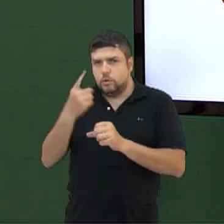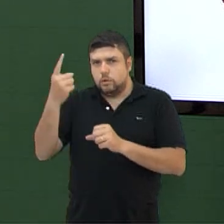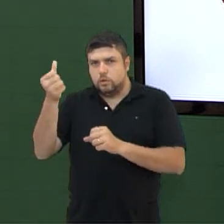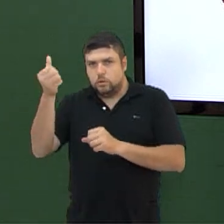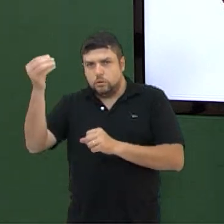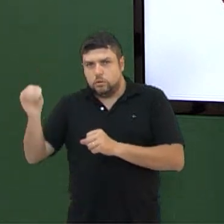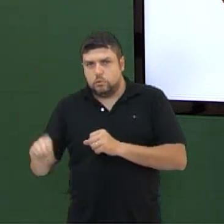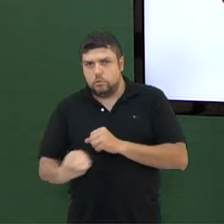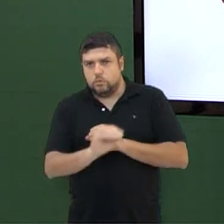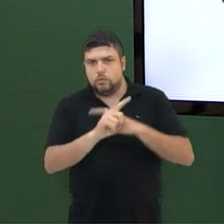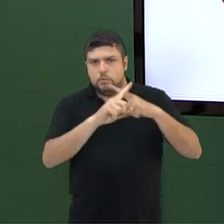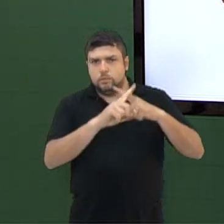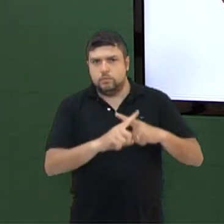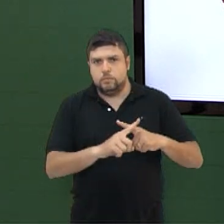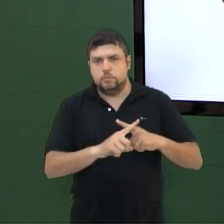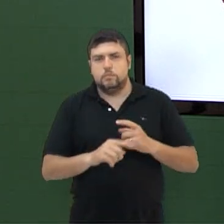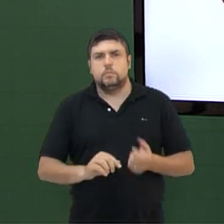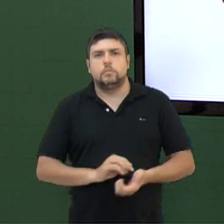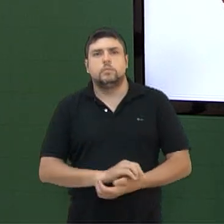Então, vai ficar assim,